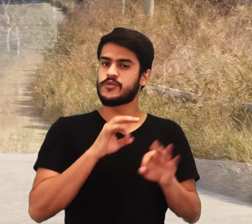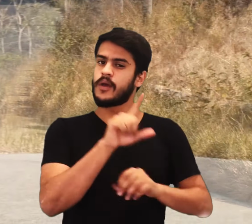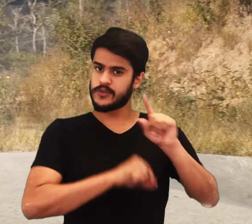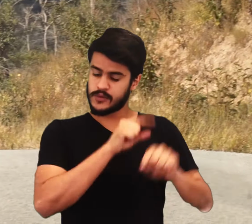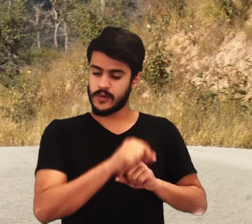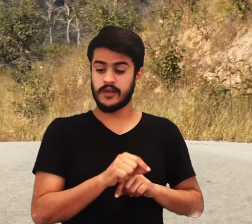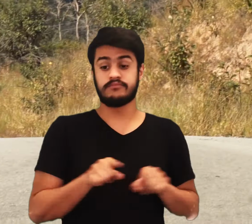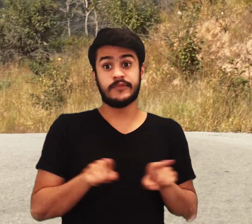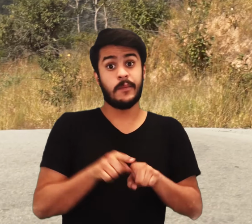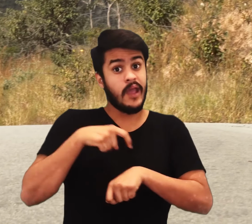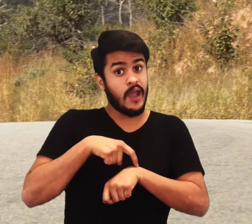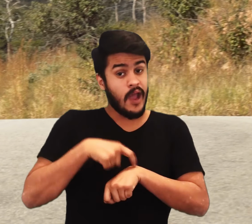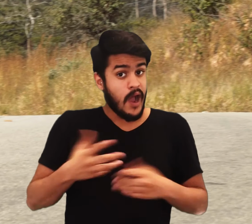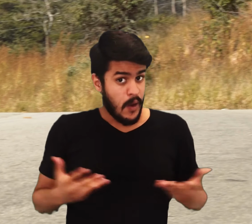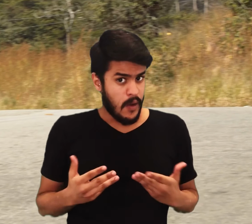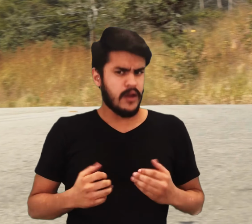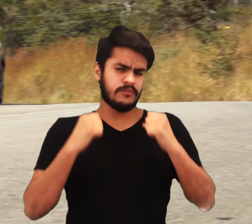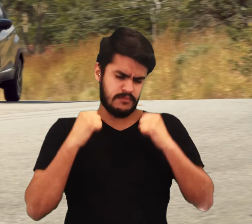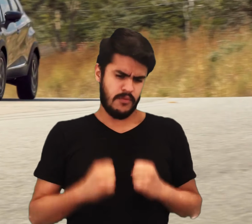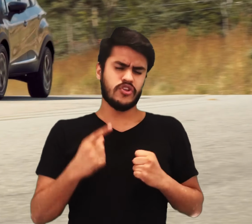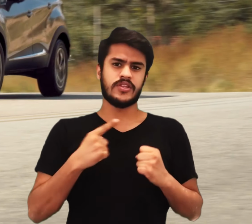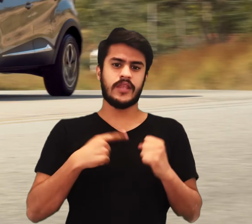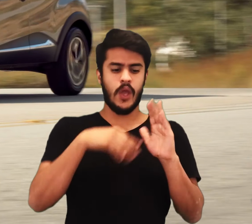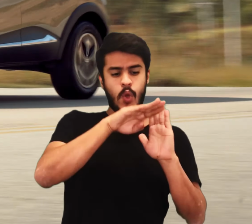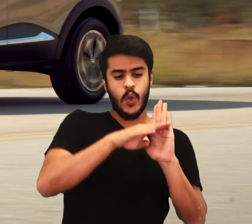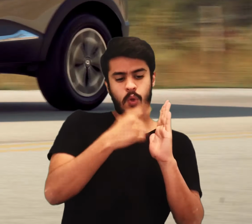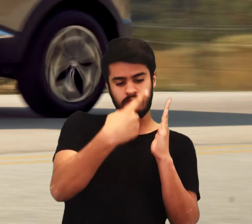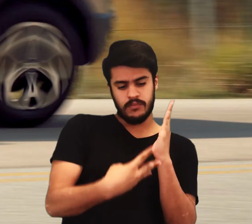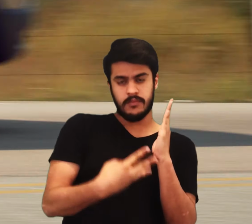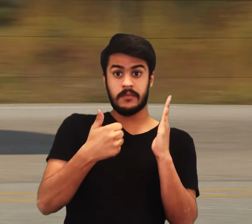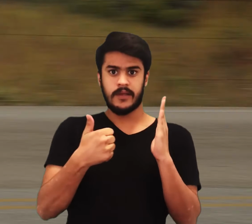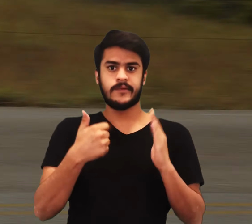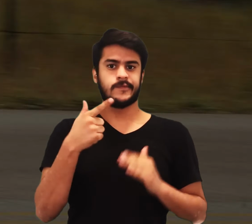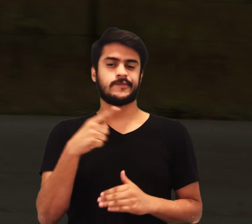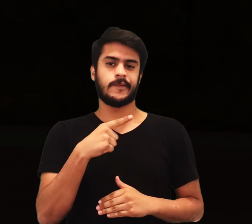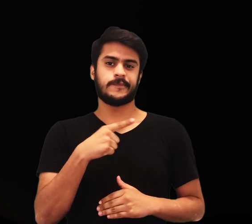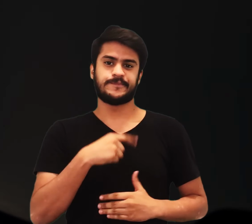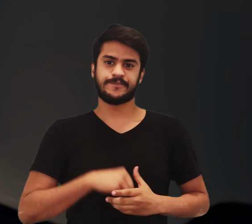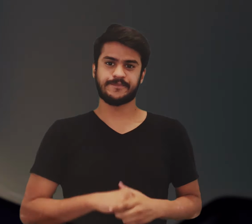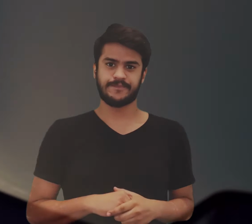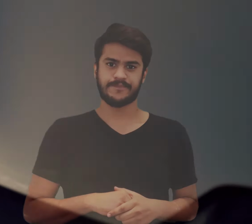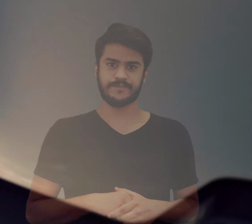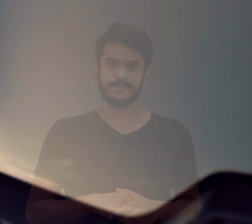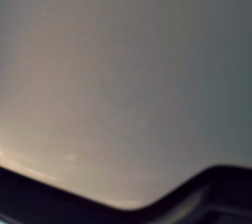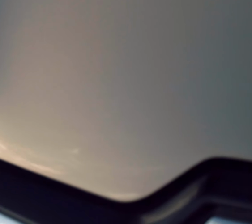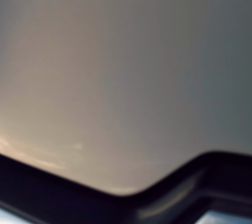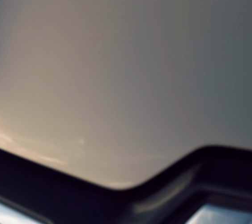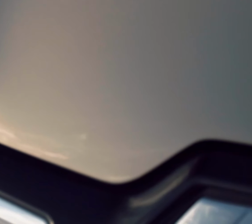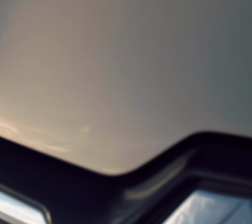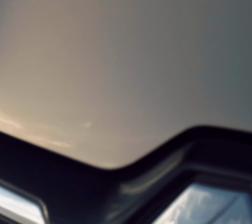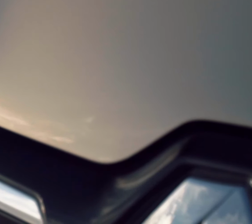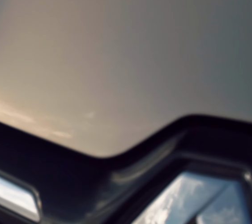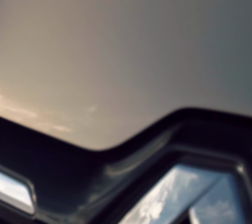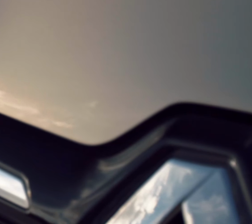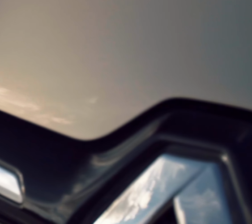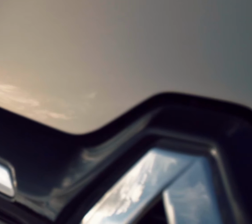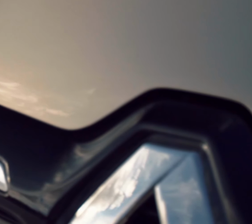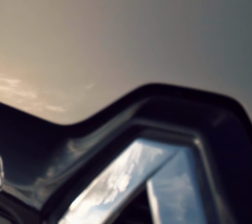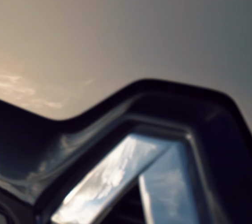mais interessante e nesse momento apresenta uma boa relação custo-benefício sem dúvidas escrito Felipe Kluke